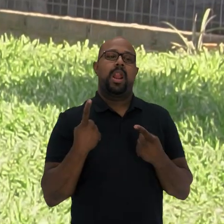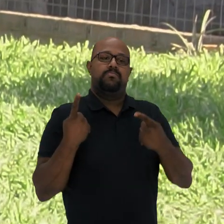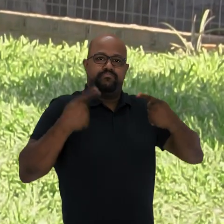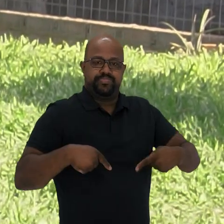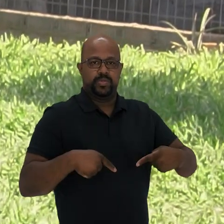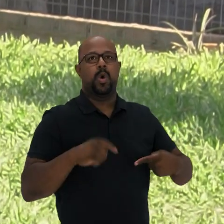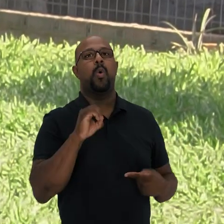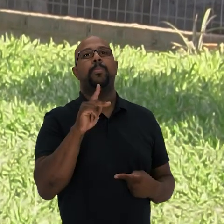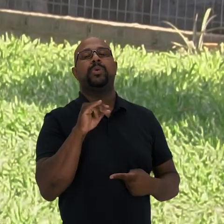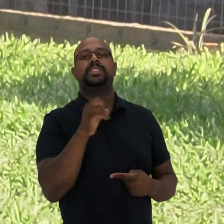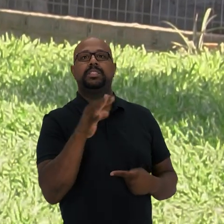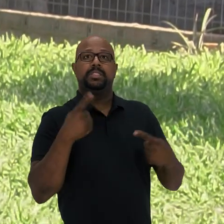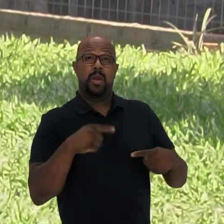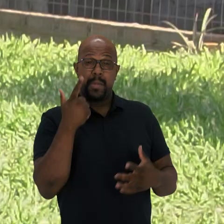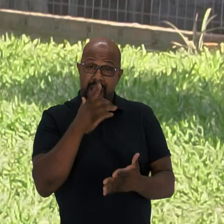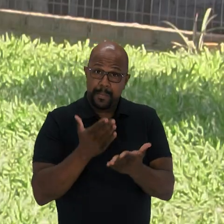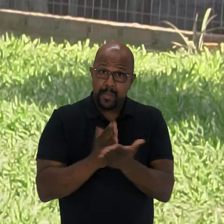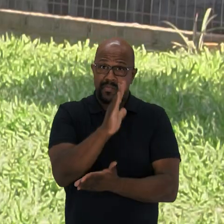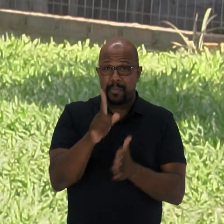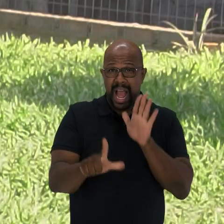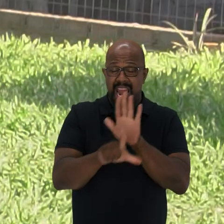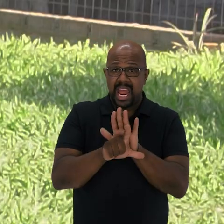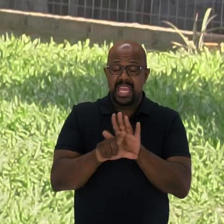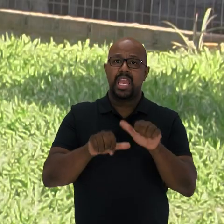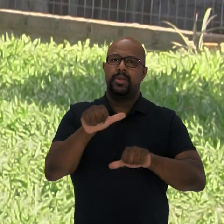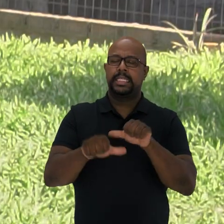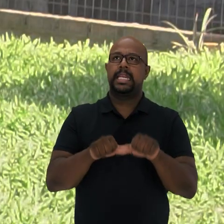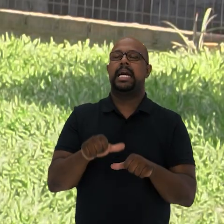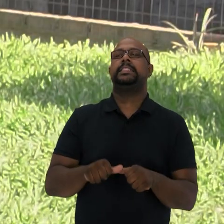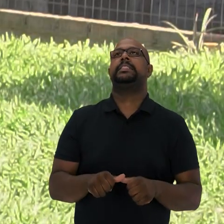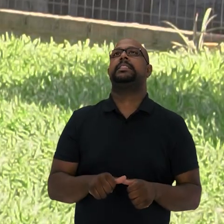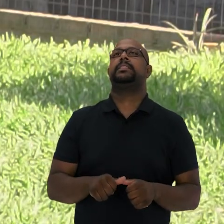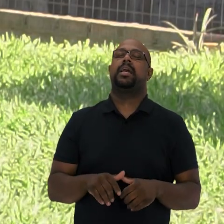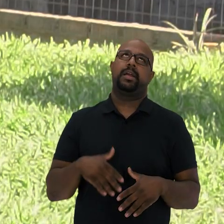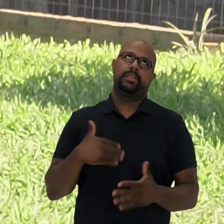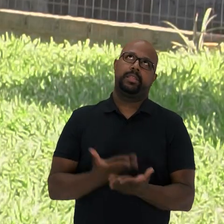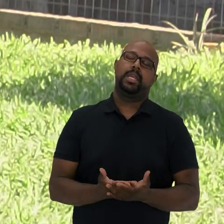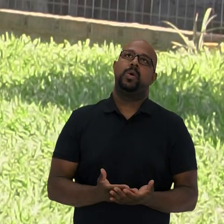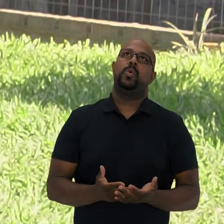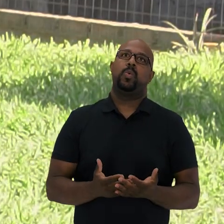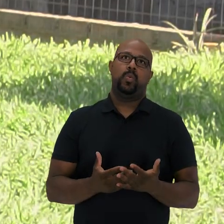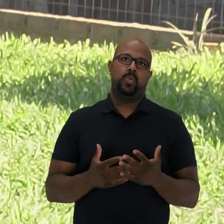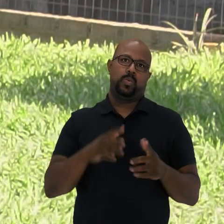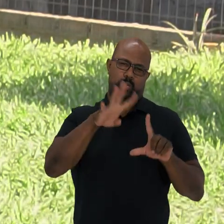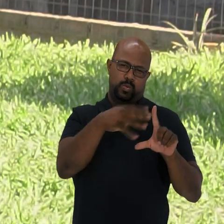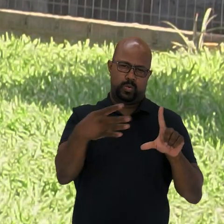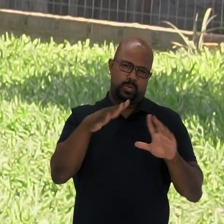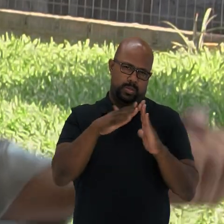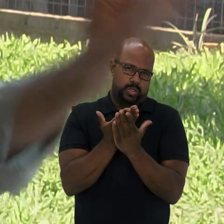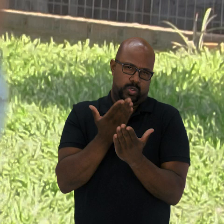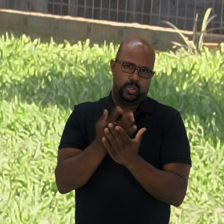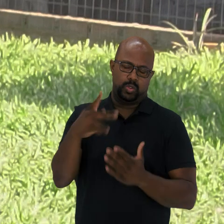oposição. Para aprovar uma lei que alterasse até o currículo